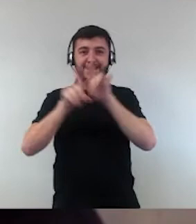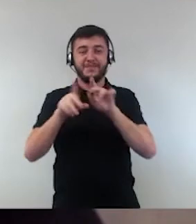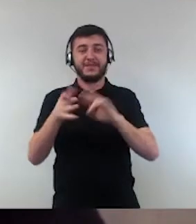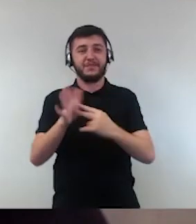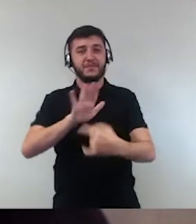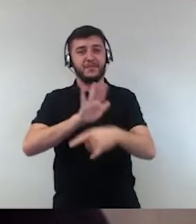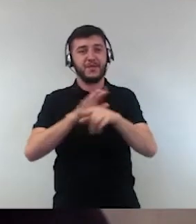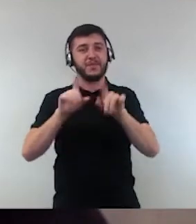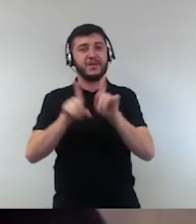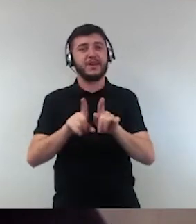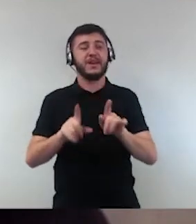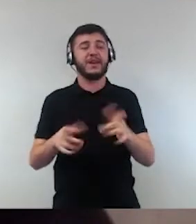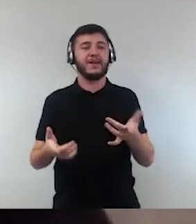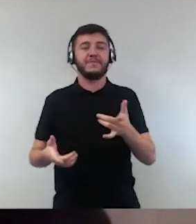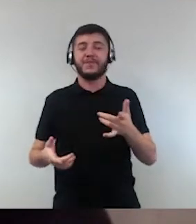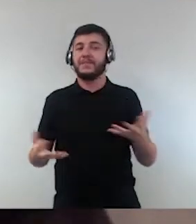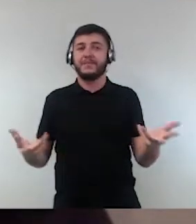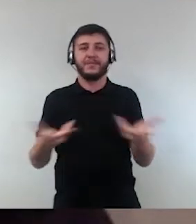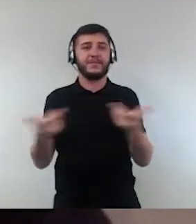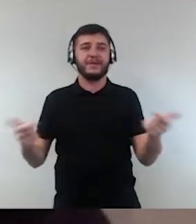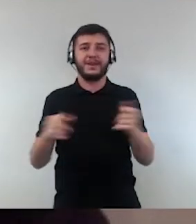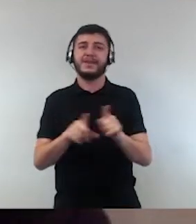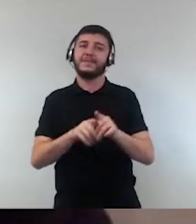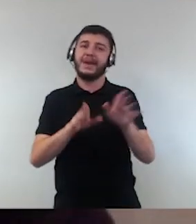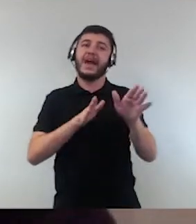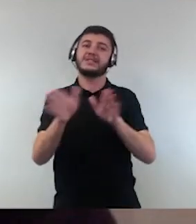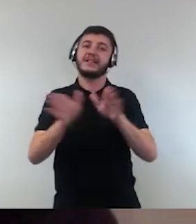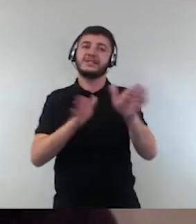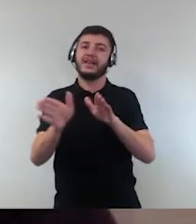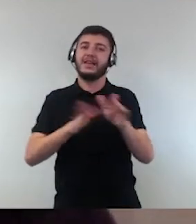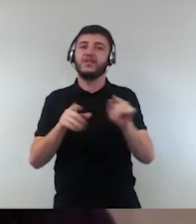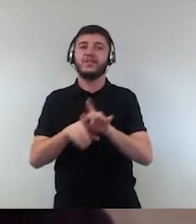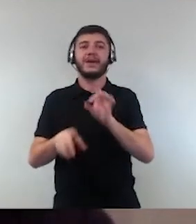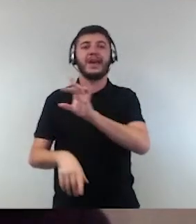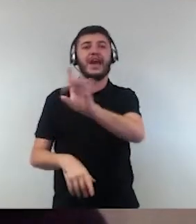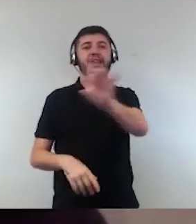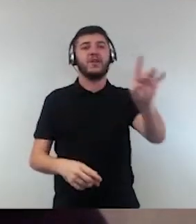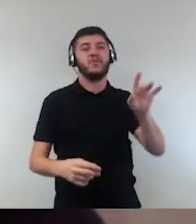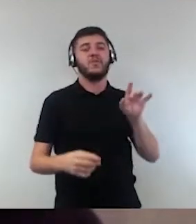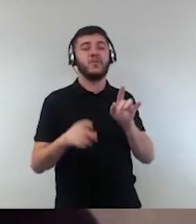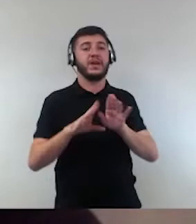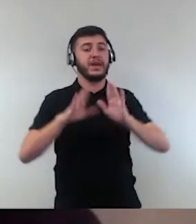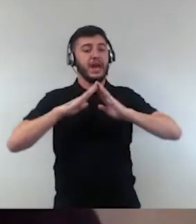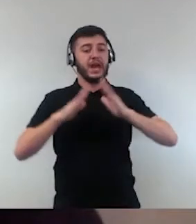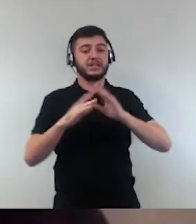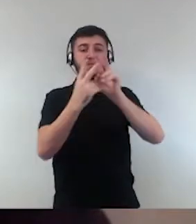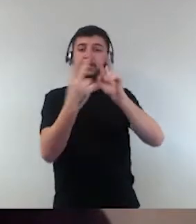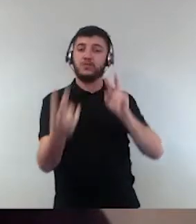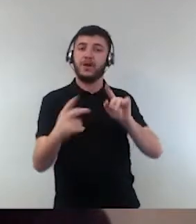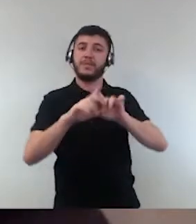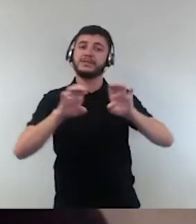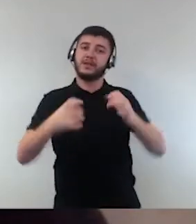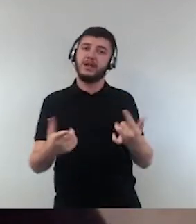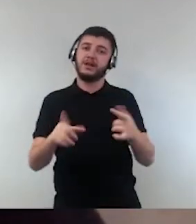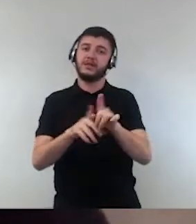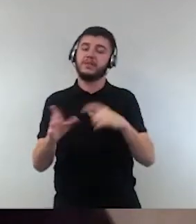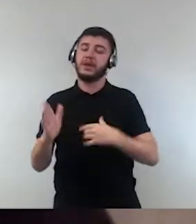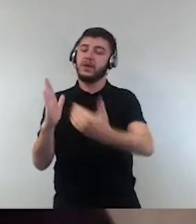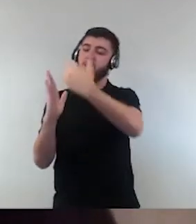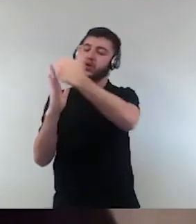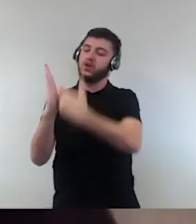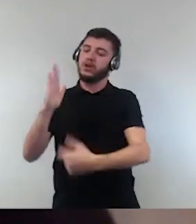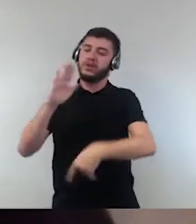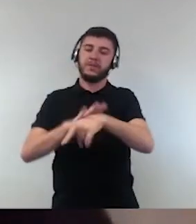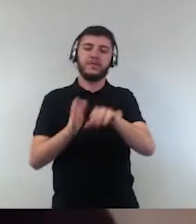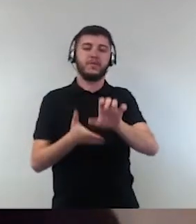De forma acessível, cada um no seu local, mas sem cumprir com o cronograma do conselho, né?